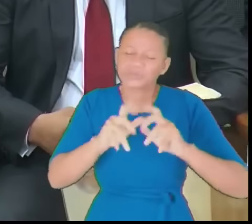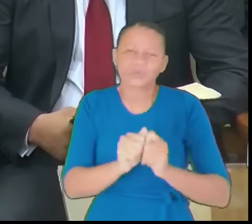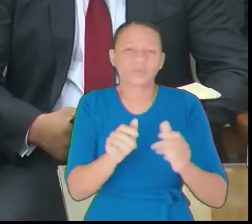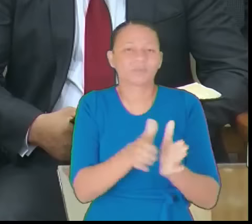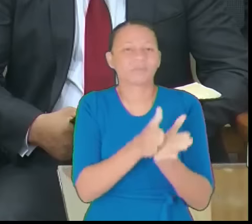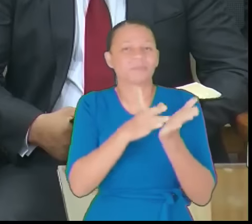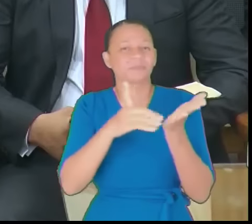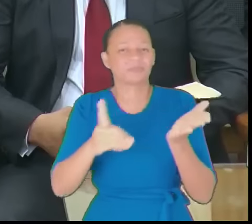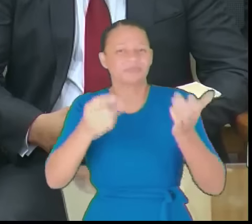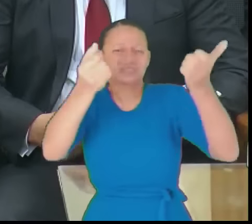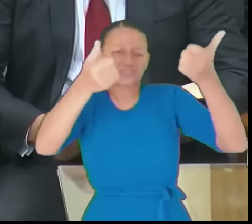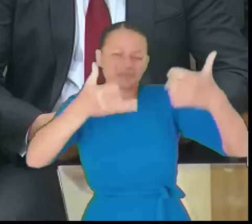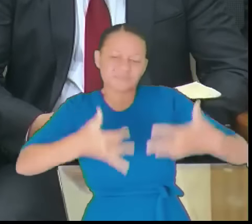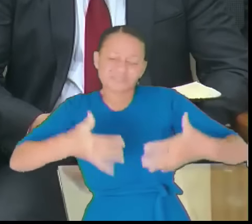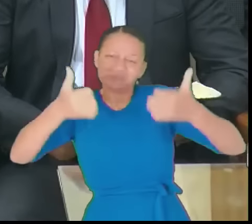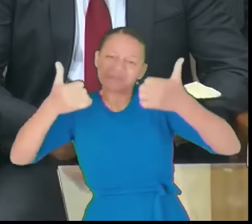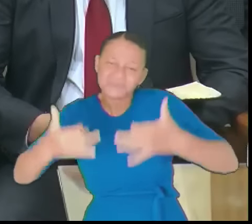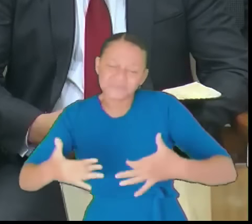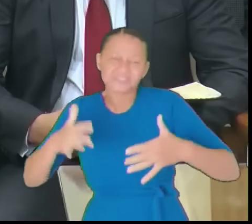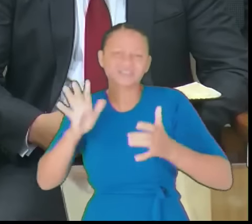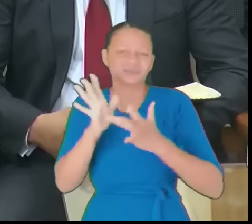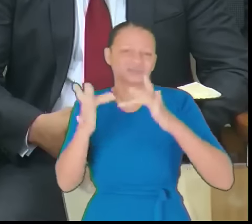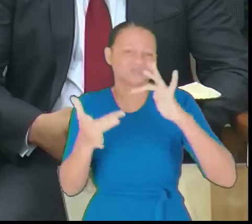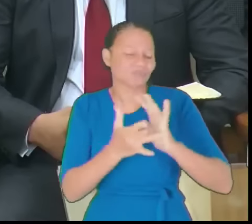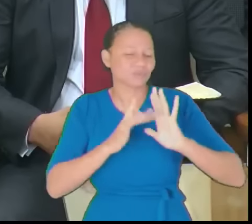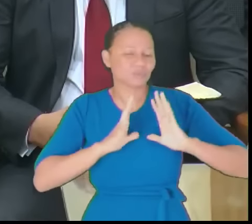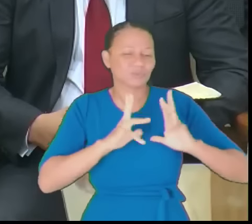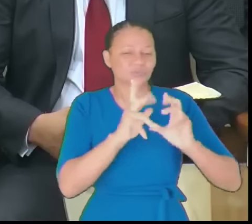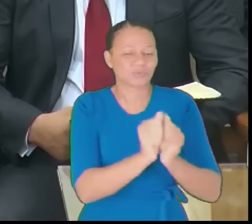Jesus. Toda a Bíblia revela Jesus.